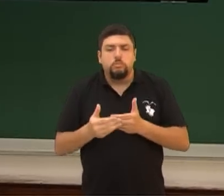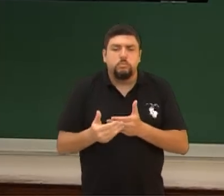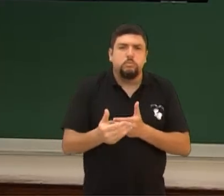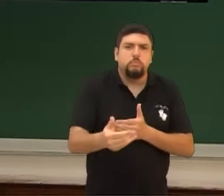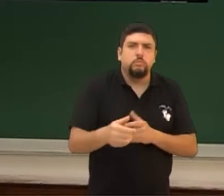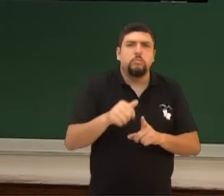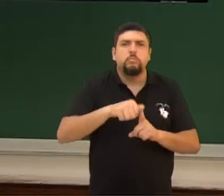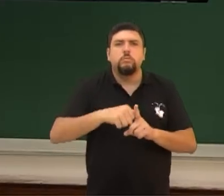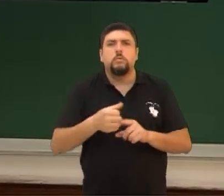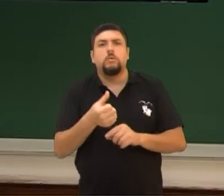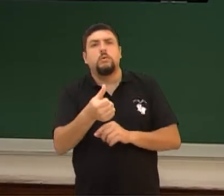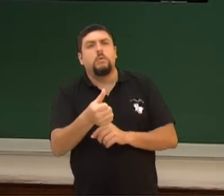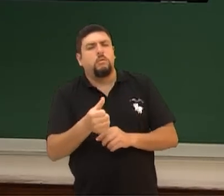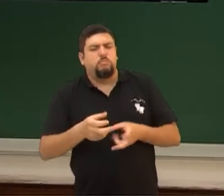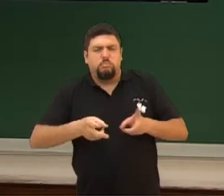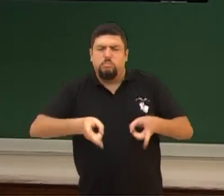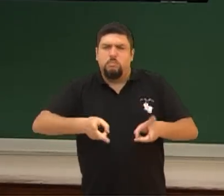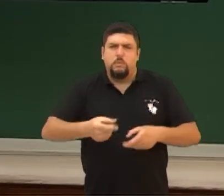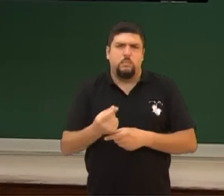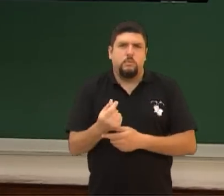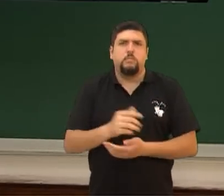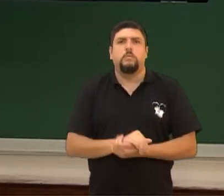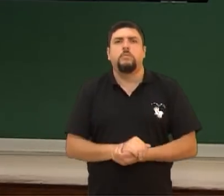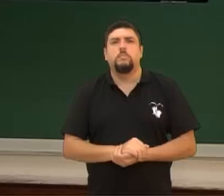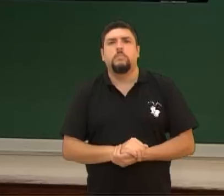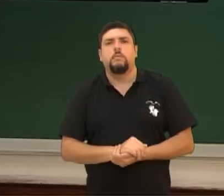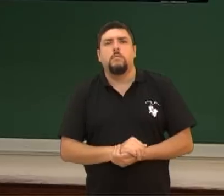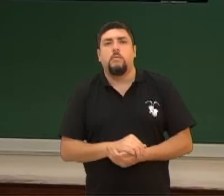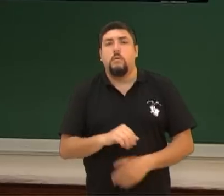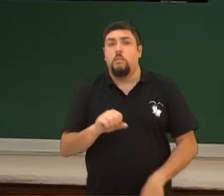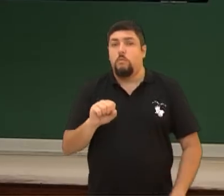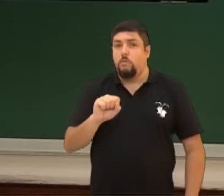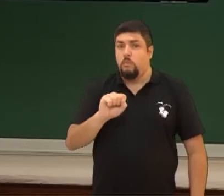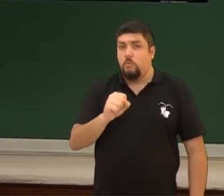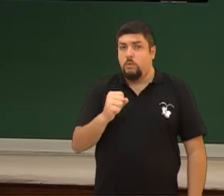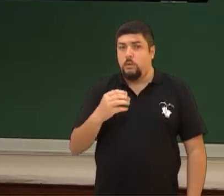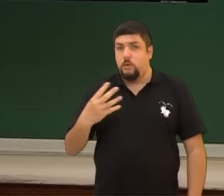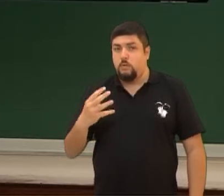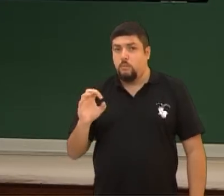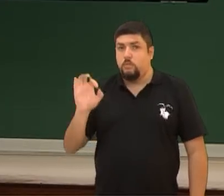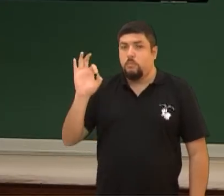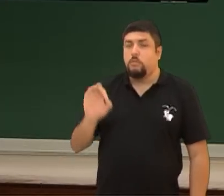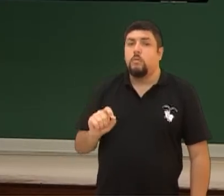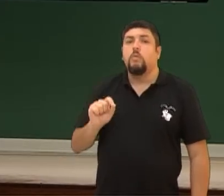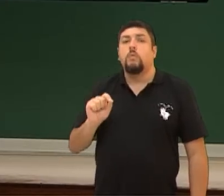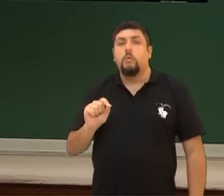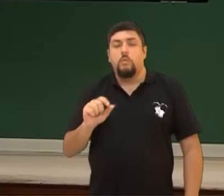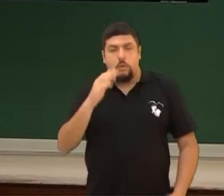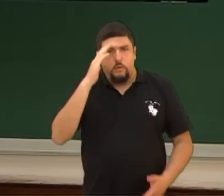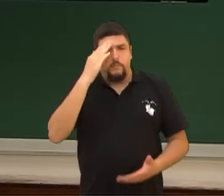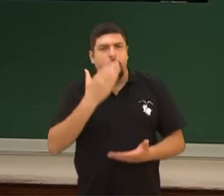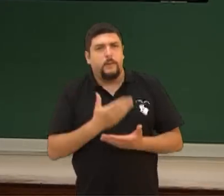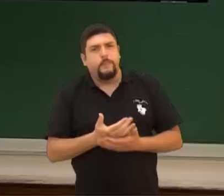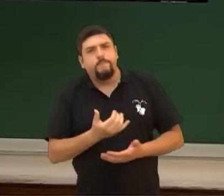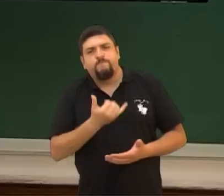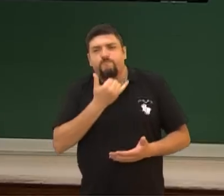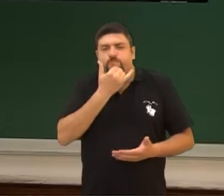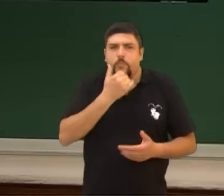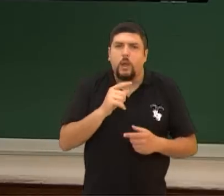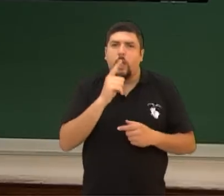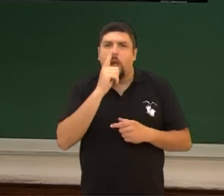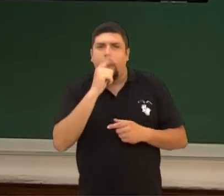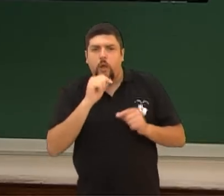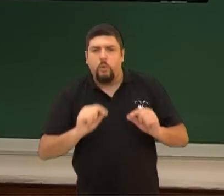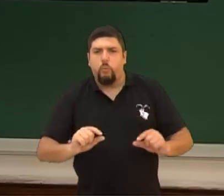próximos 6 meses. E 84% dos entrevistados acredita que vai aumentar. Né? Não sei por que